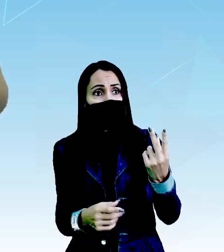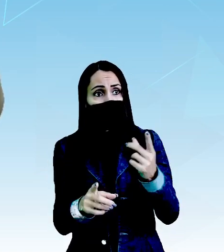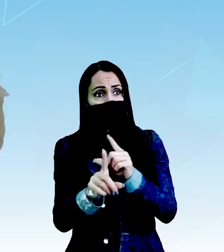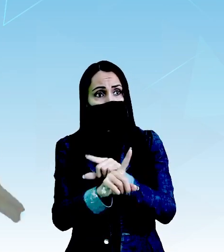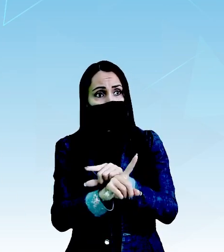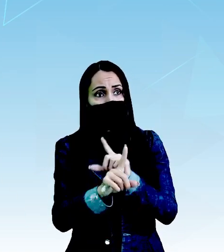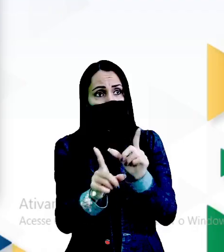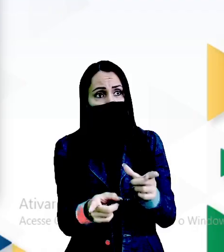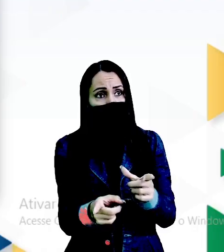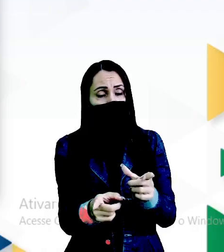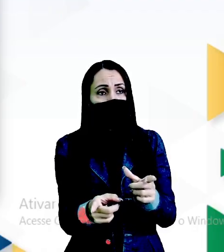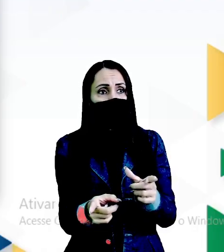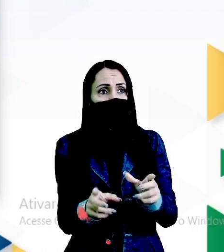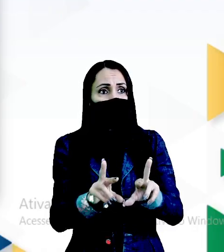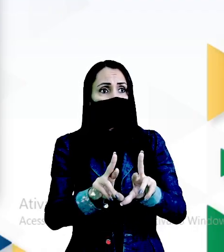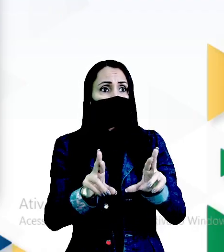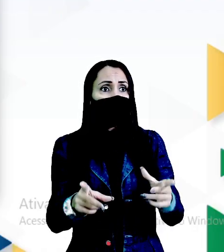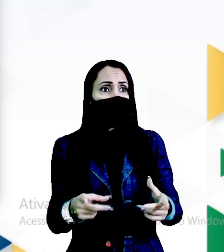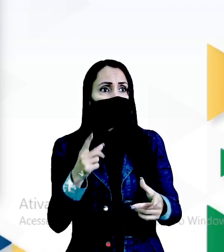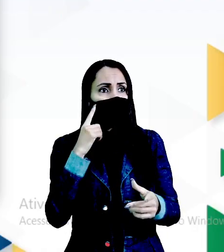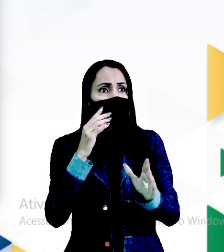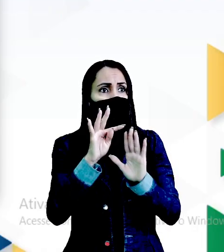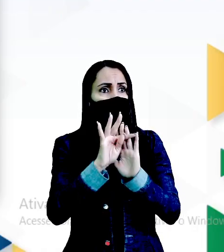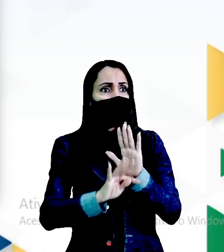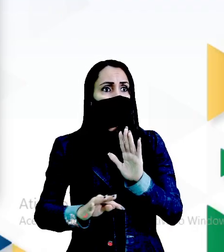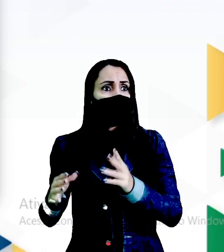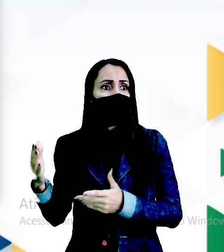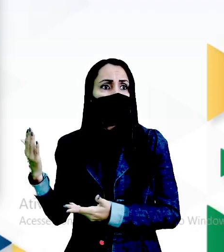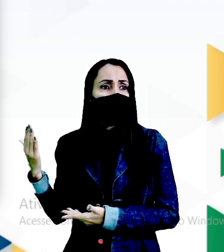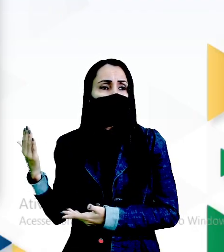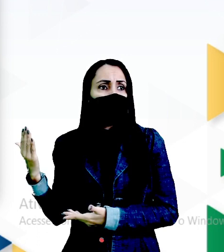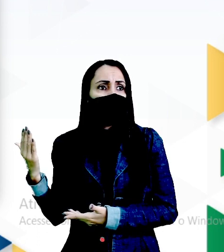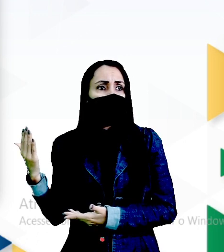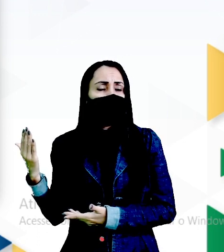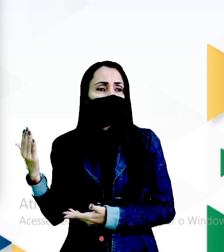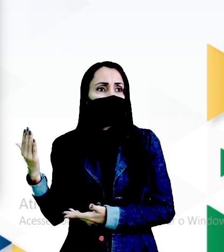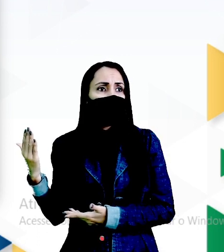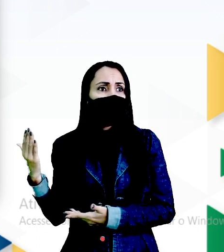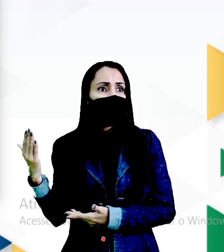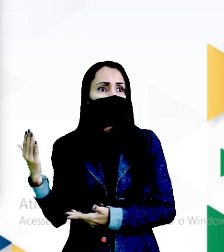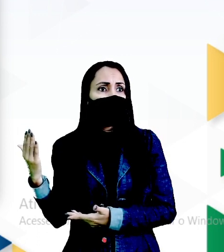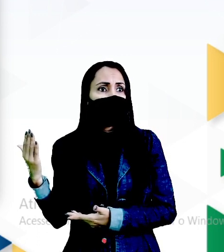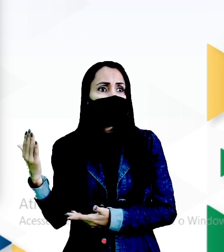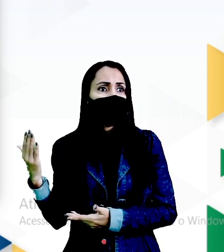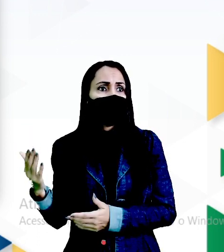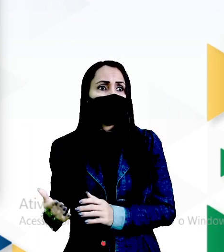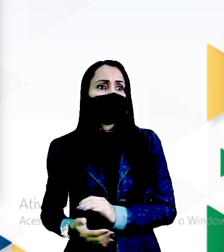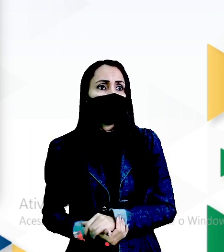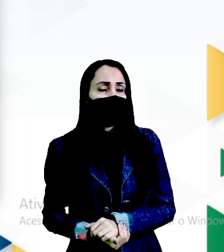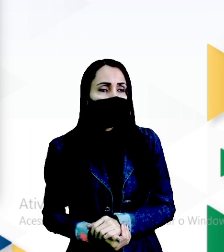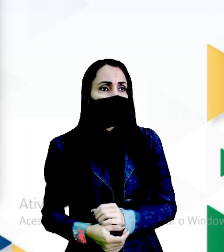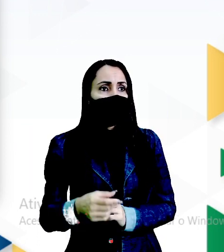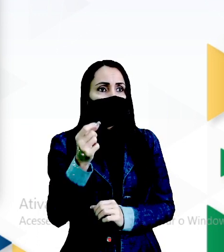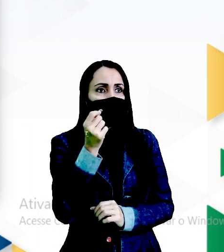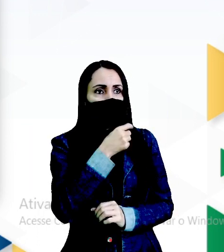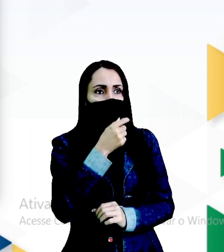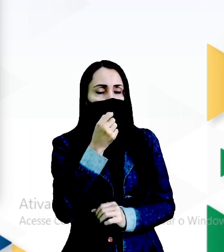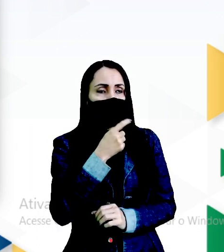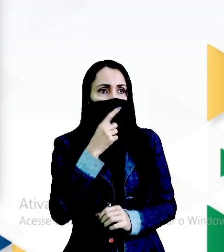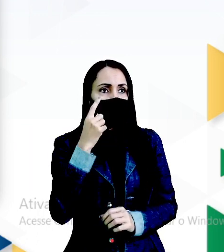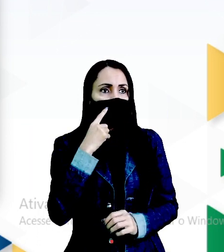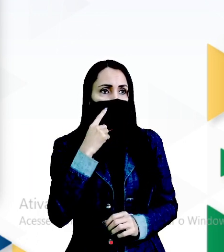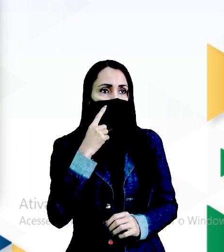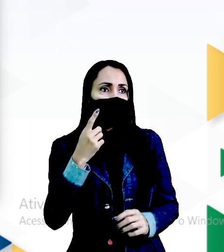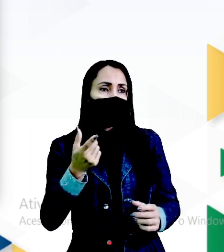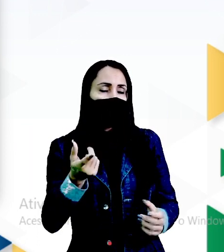o texto fúnebre, ou seja, o texto ácido, aquele texto agressivo. As piadas que circulam tratam de